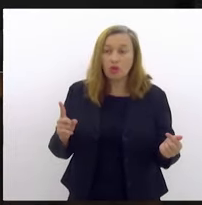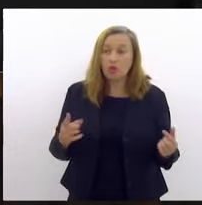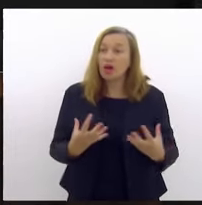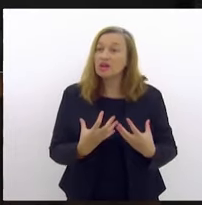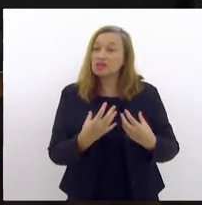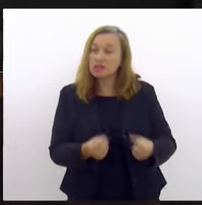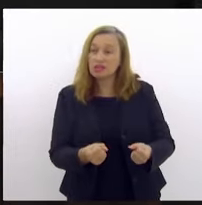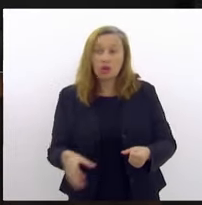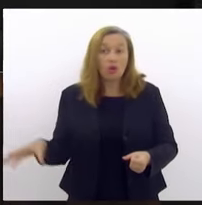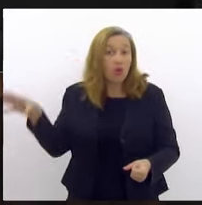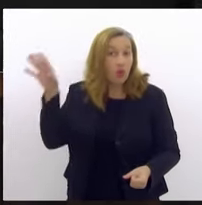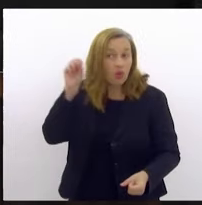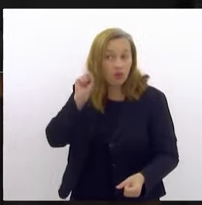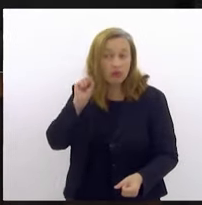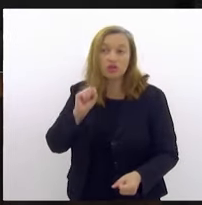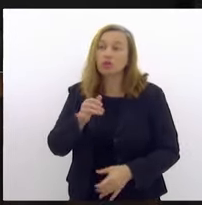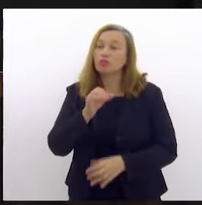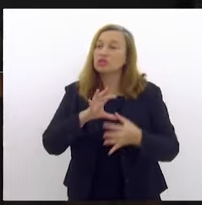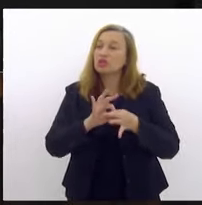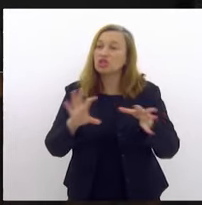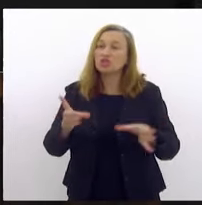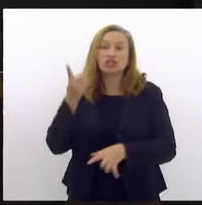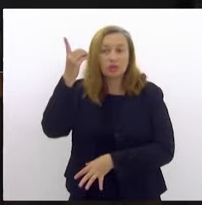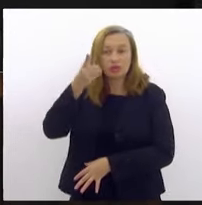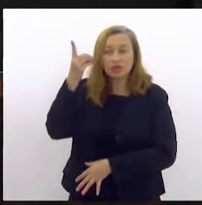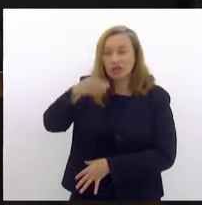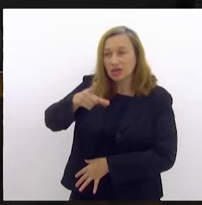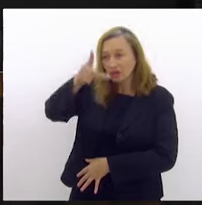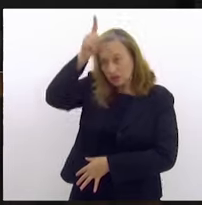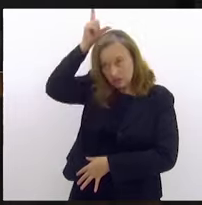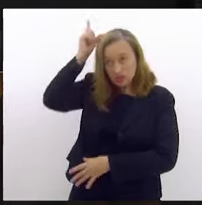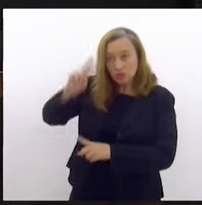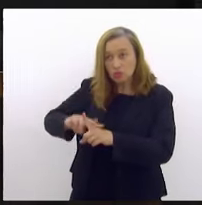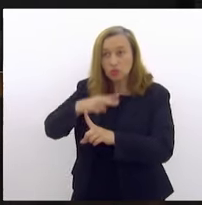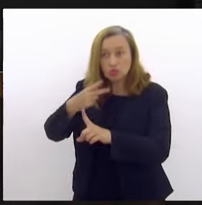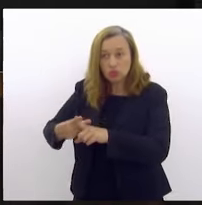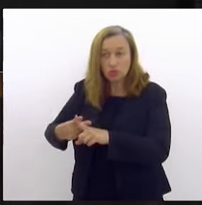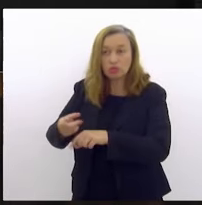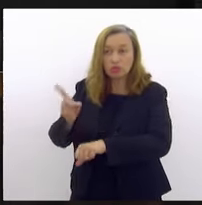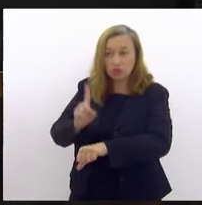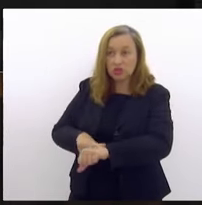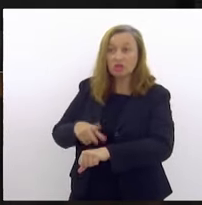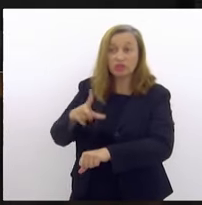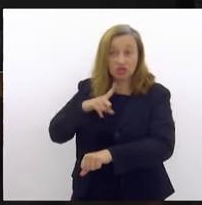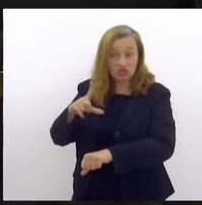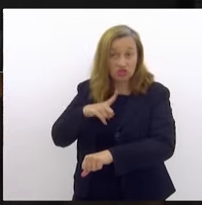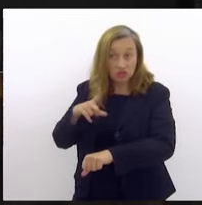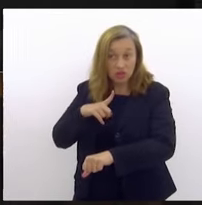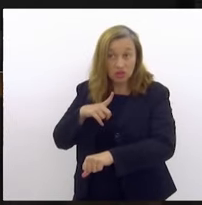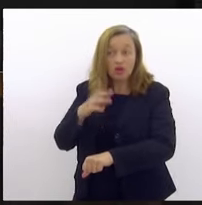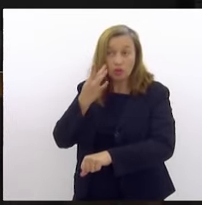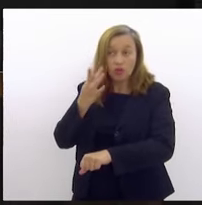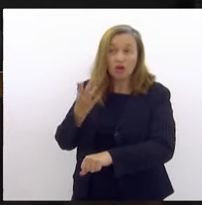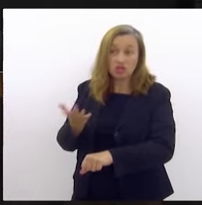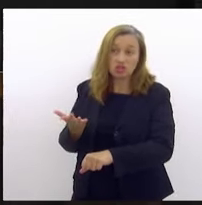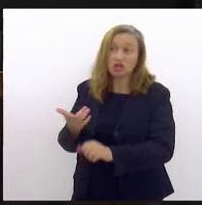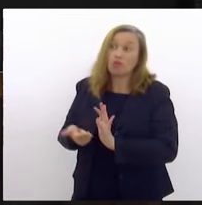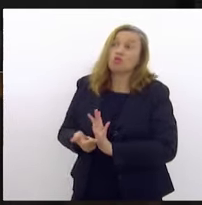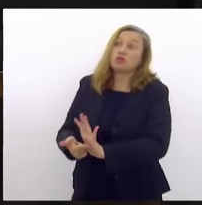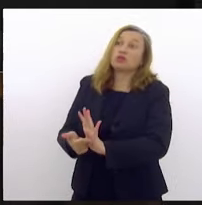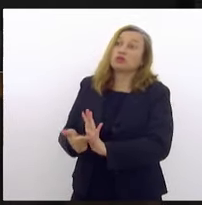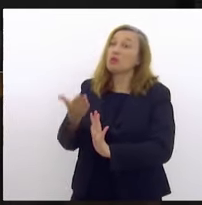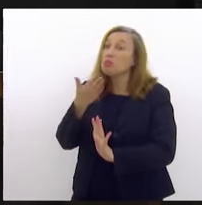ouvir, como deixei, por exemplo, o deputado Luiz Paulo usou o dobro do tempo regimental que tinha. Eu acho que essa é a maior